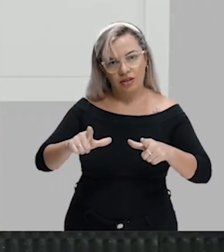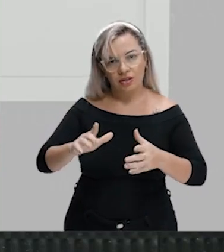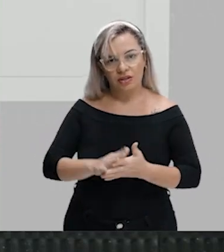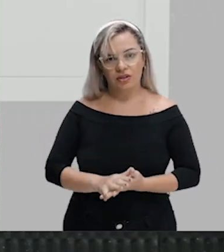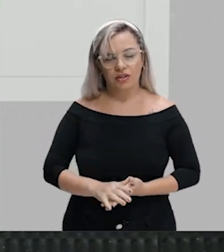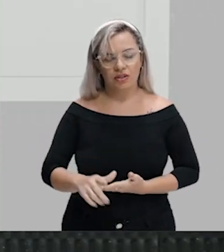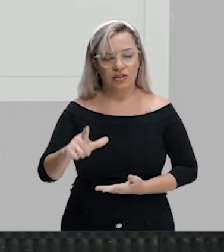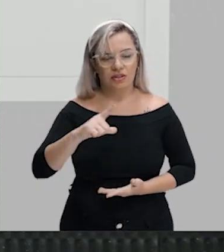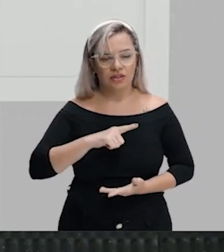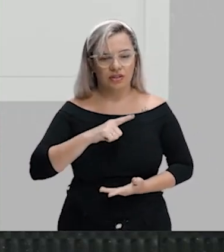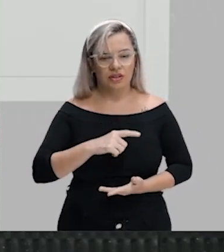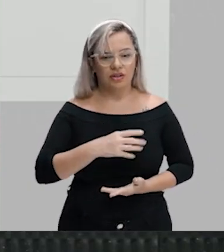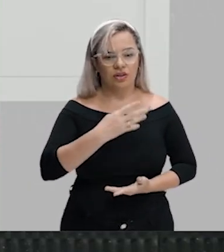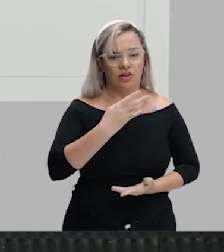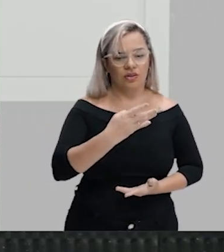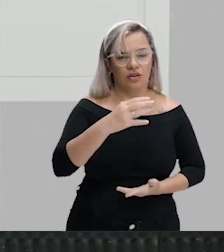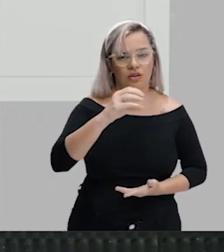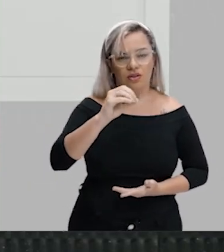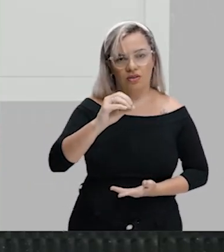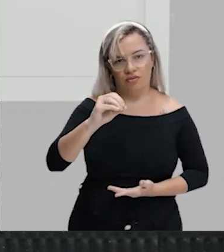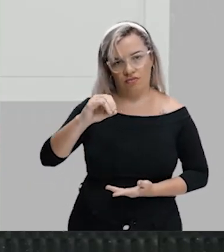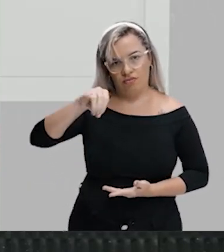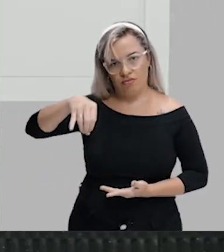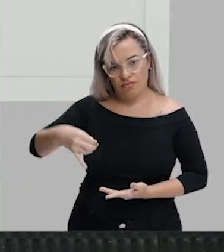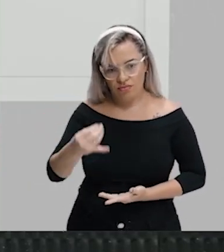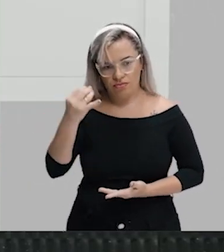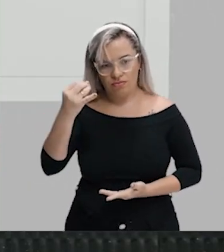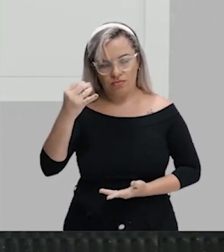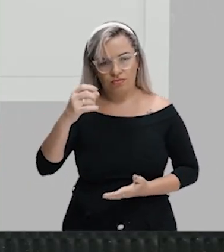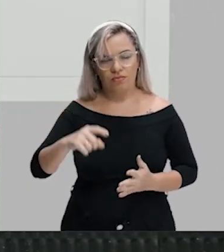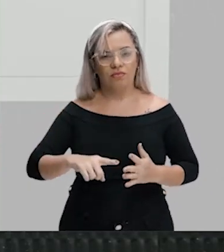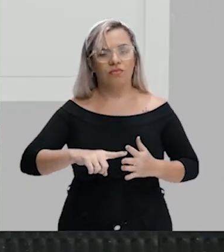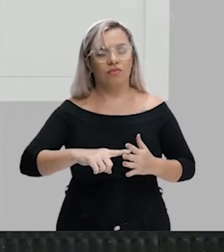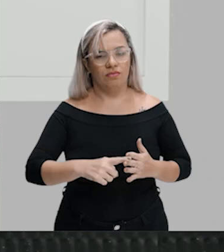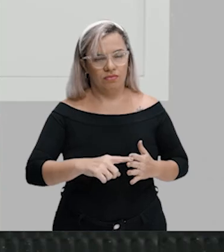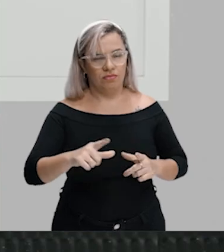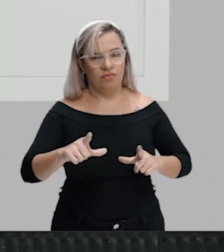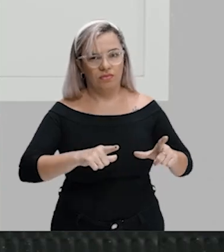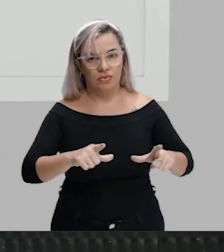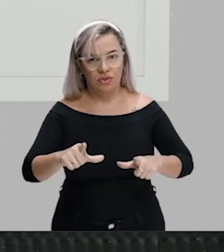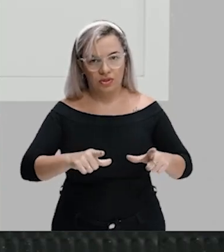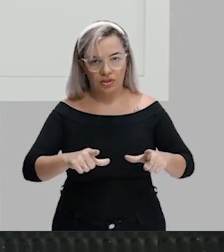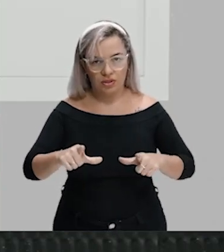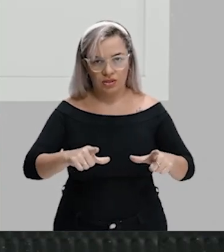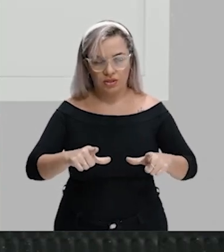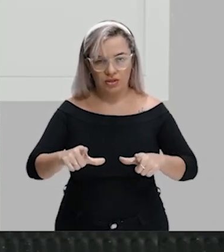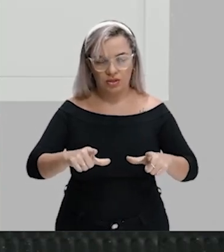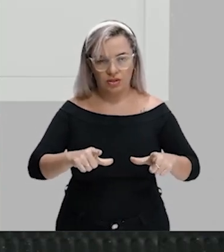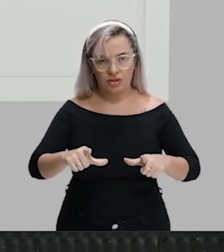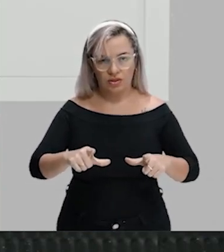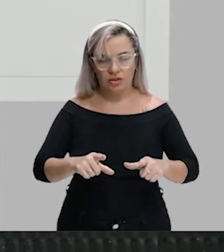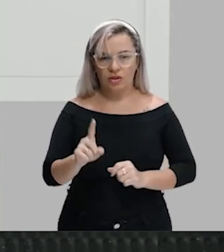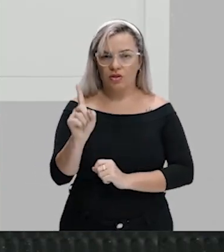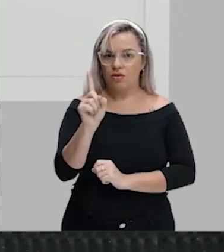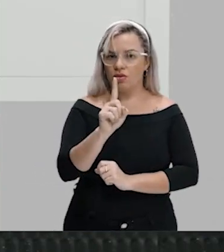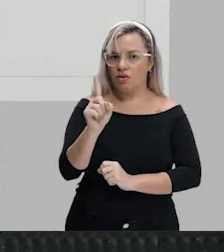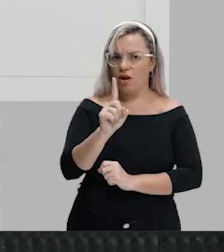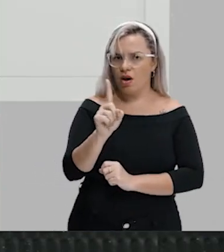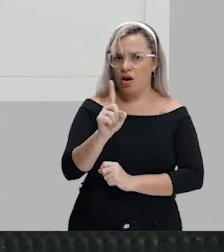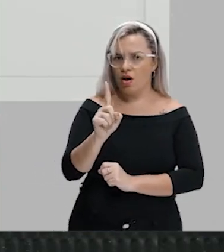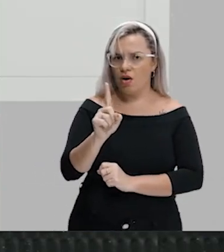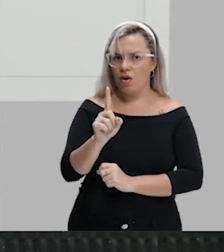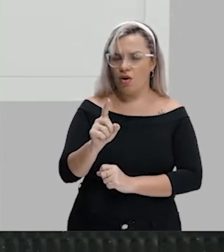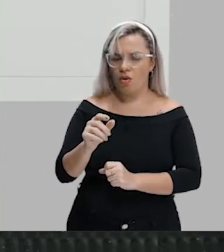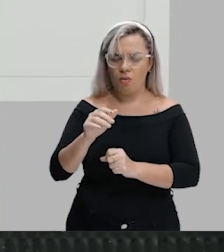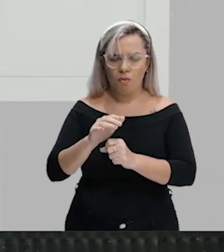ok? Ele diz que a máquina ela trabalha de forma isobárica, ou seja, ela não muda a sua pressão, a pressão é